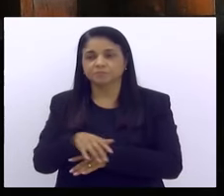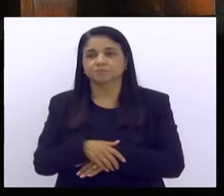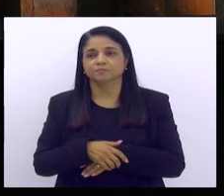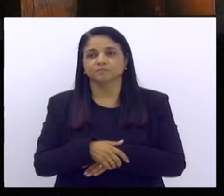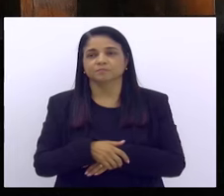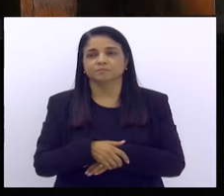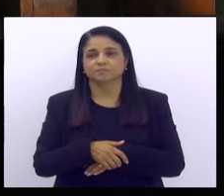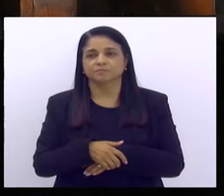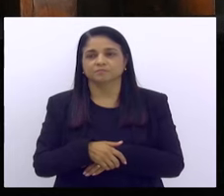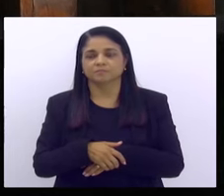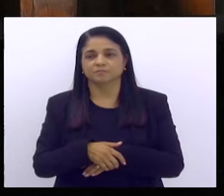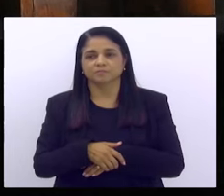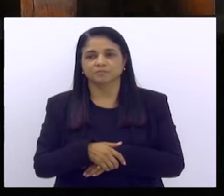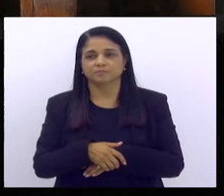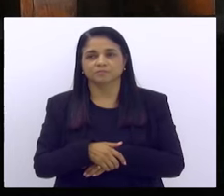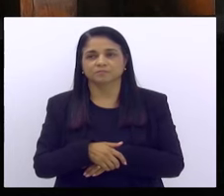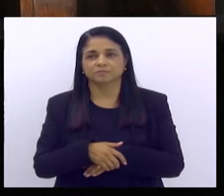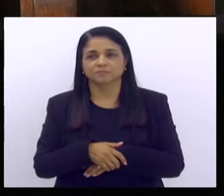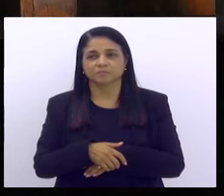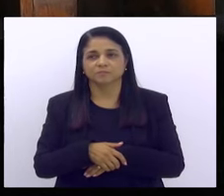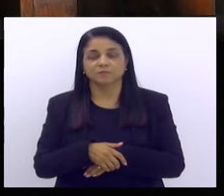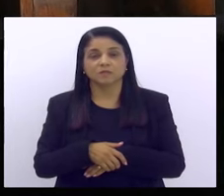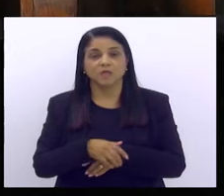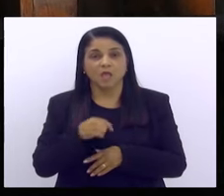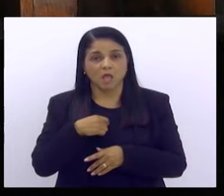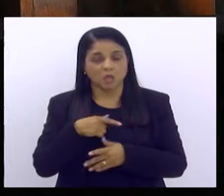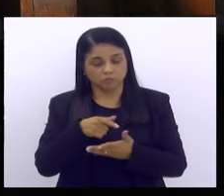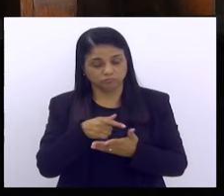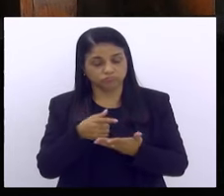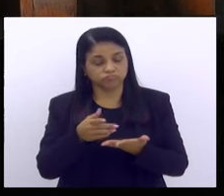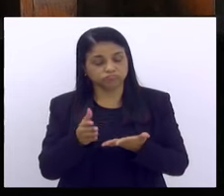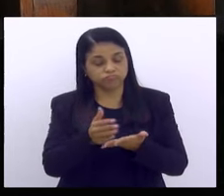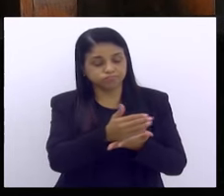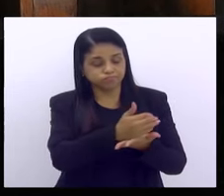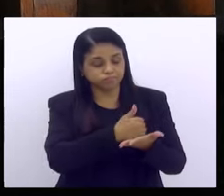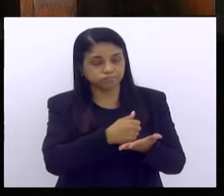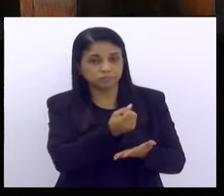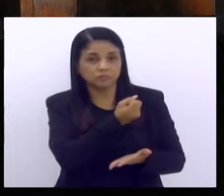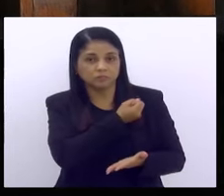eu fiz questão de trazer alguns números